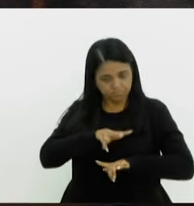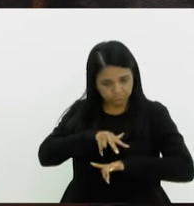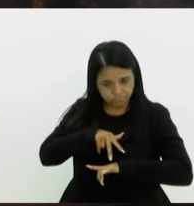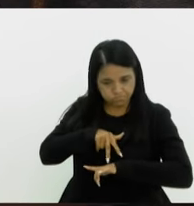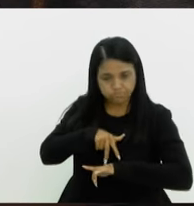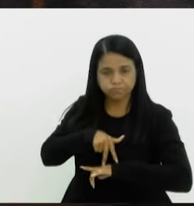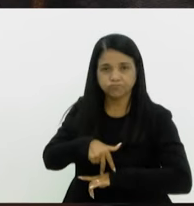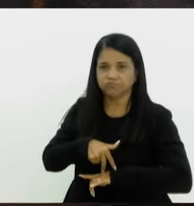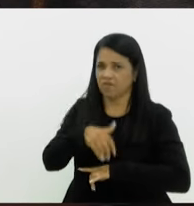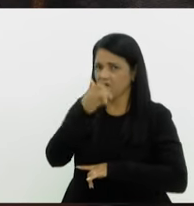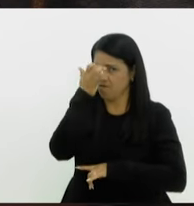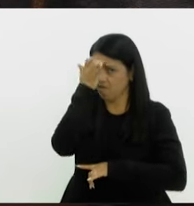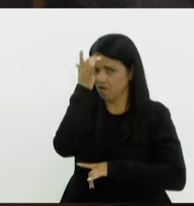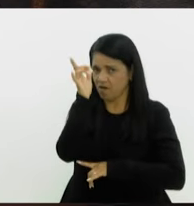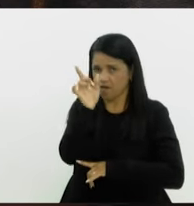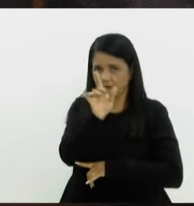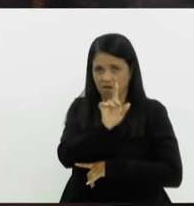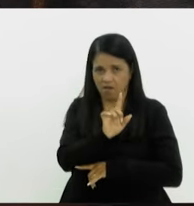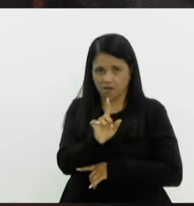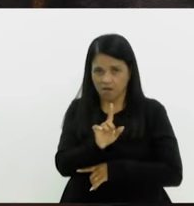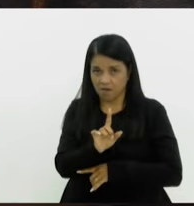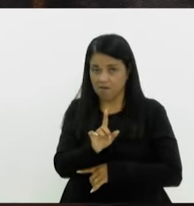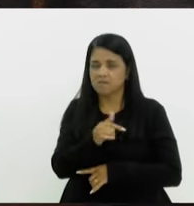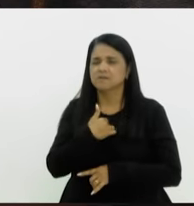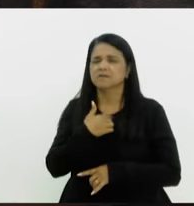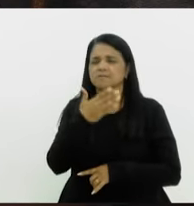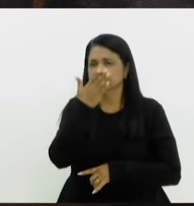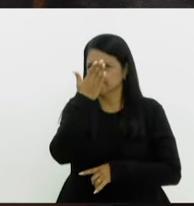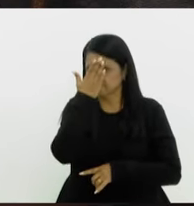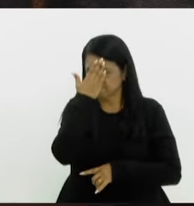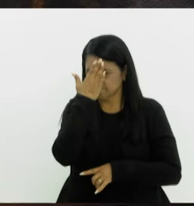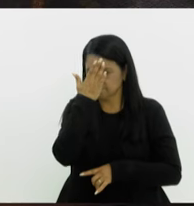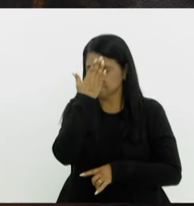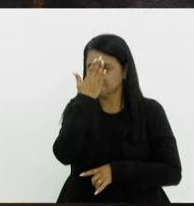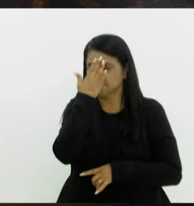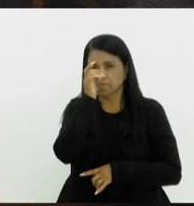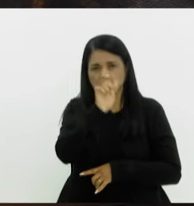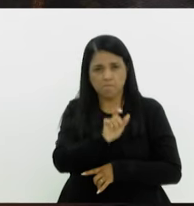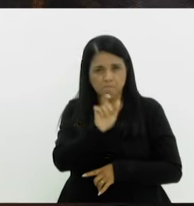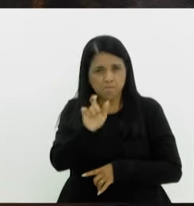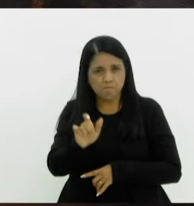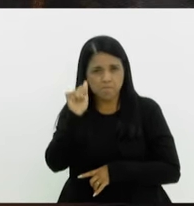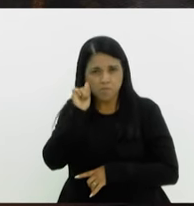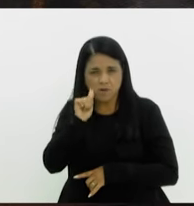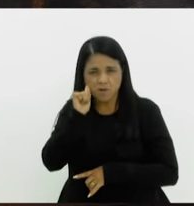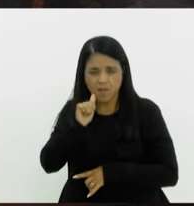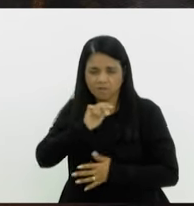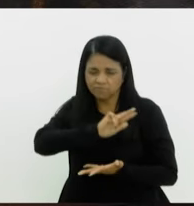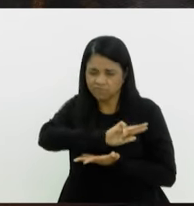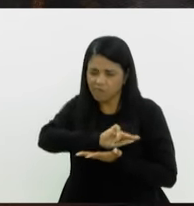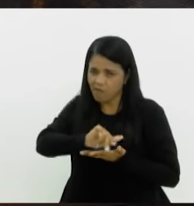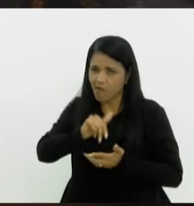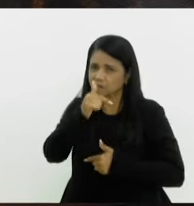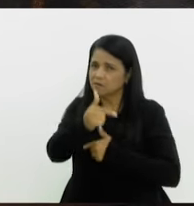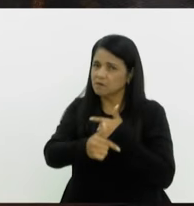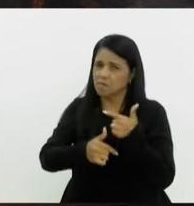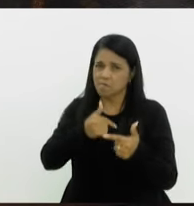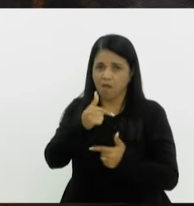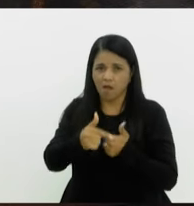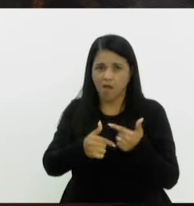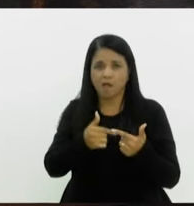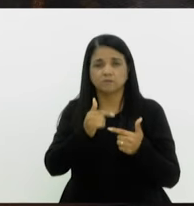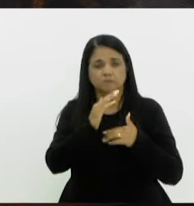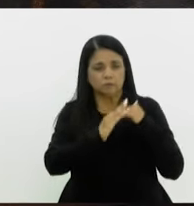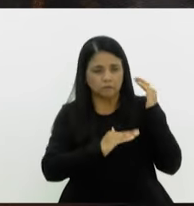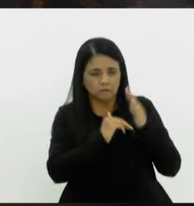fácil eh ainda mais a gente sabendo que as mulheres têm diversas jornadas né tem Jornada profissional que acumula